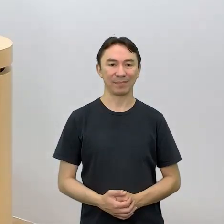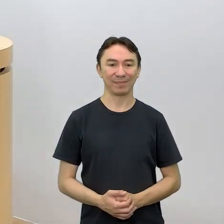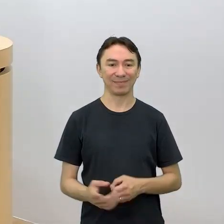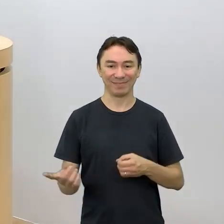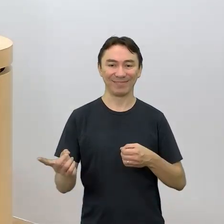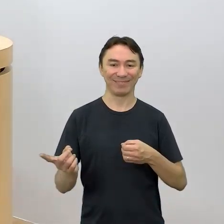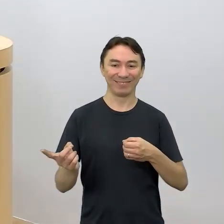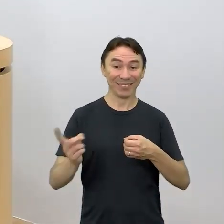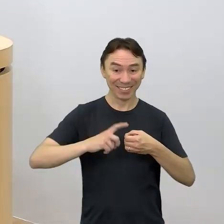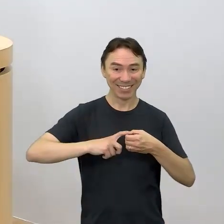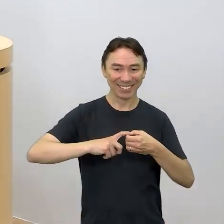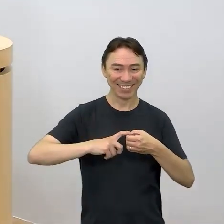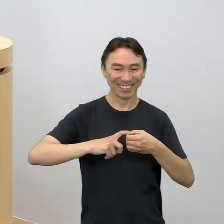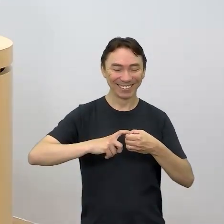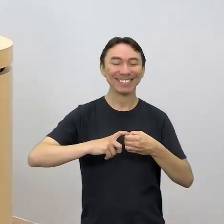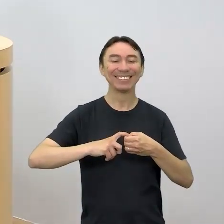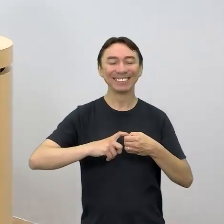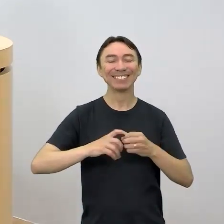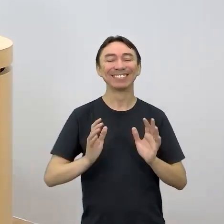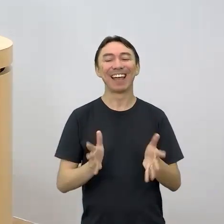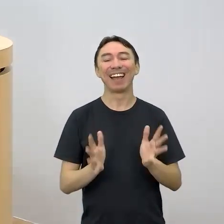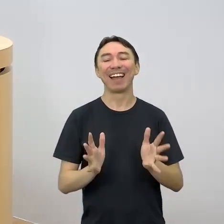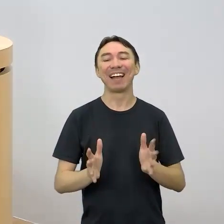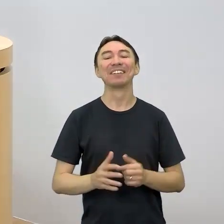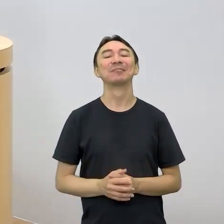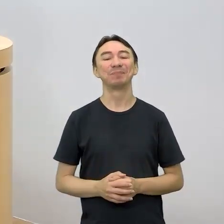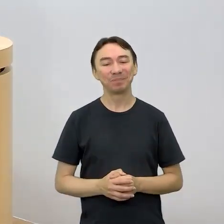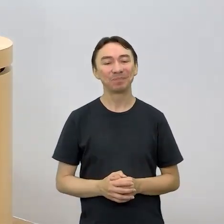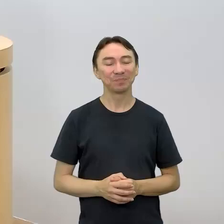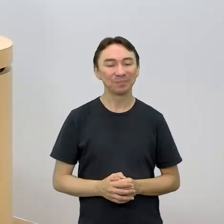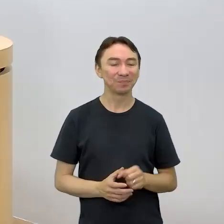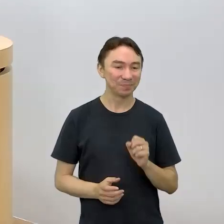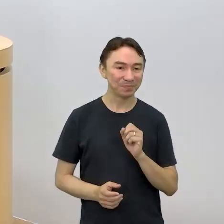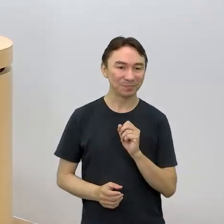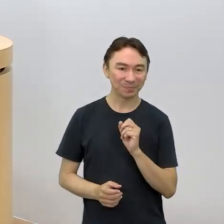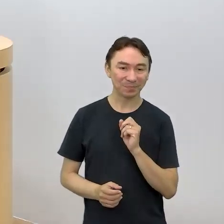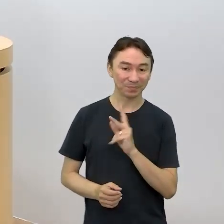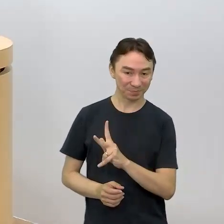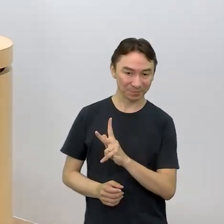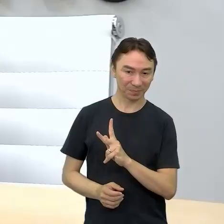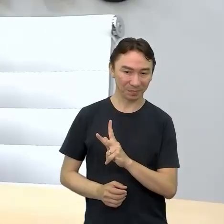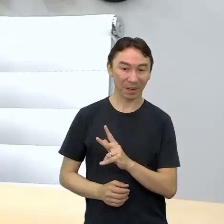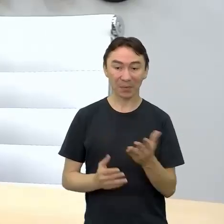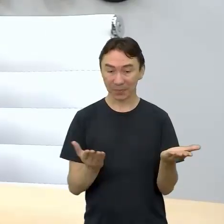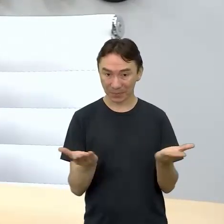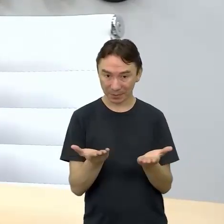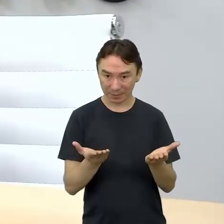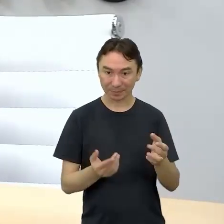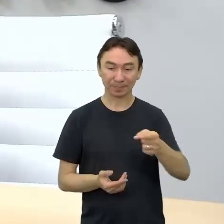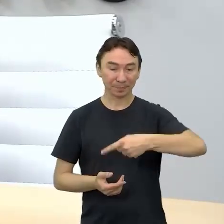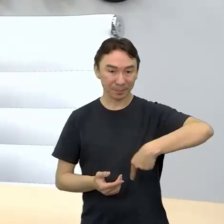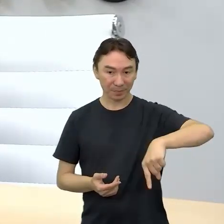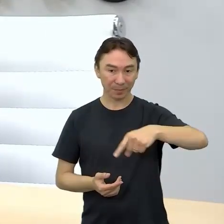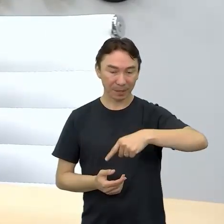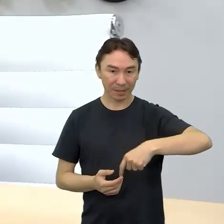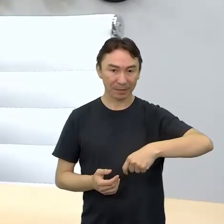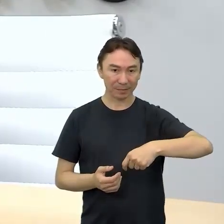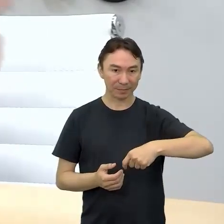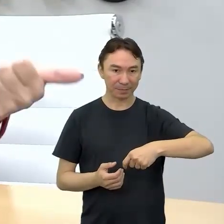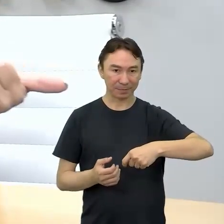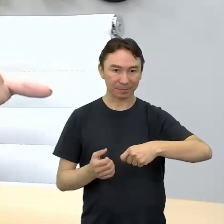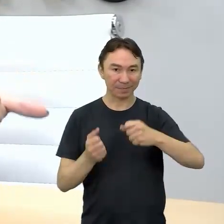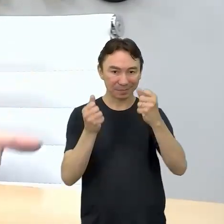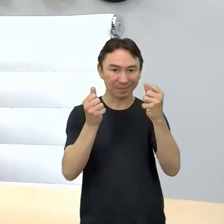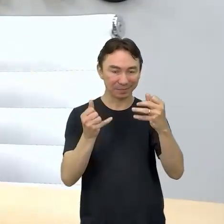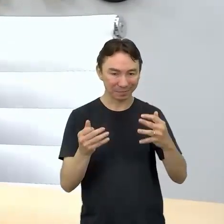Voltamos? Já voltamos. Então tá certo. Agora, então, a gente vai falar um pouquinho aí sobre a